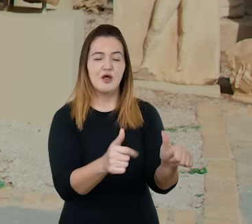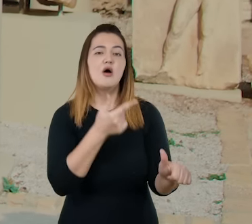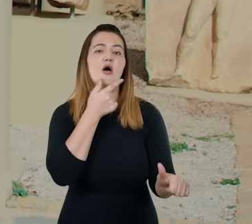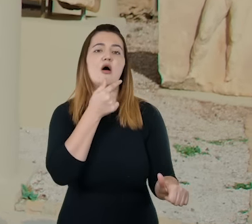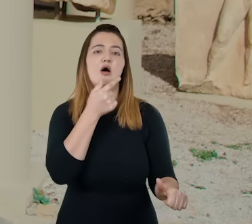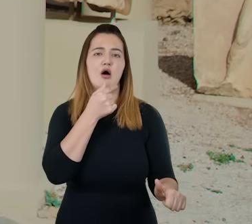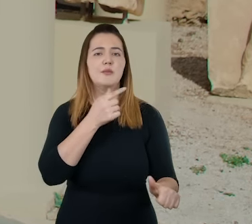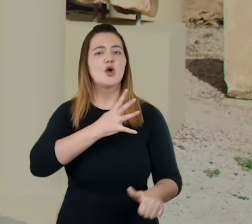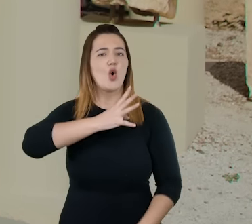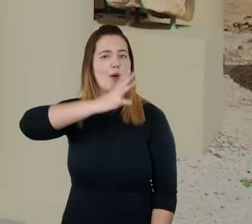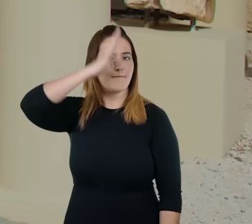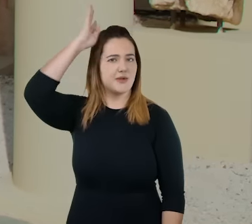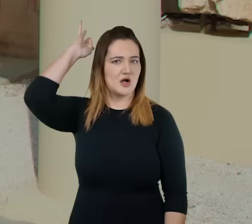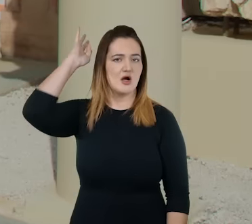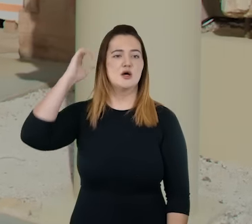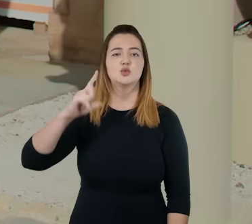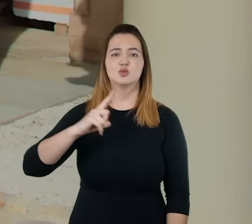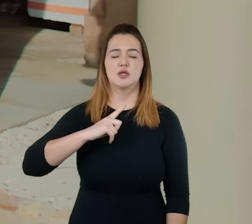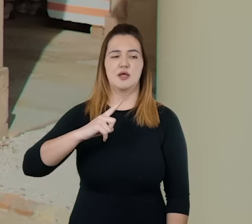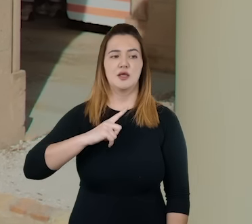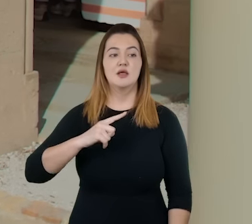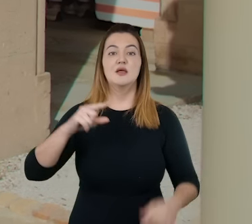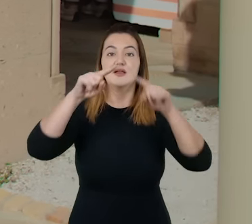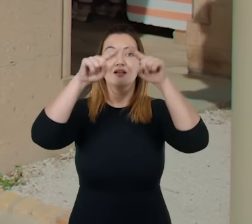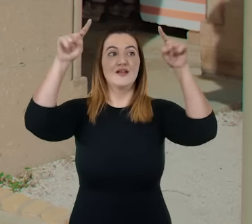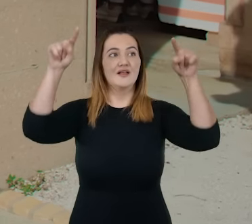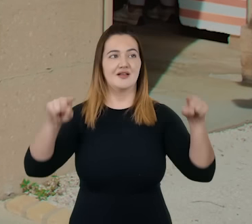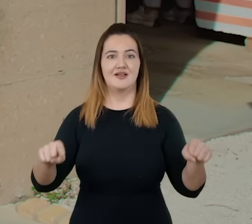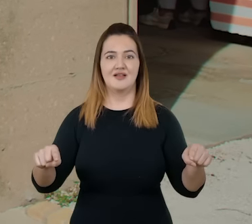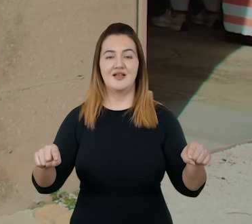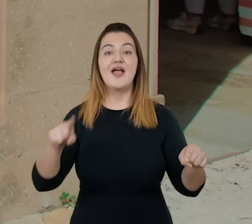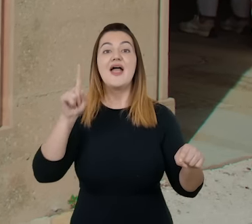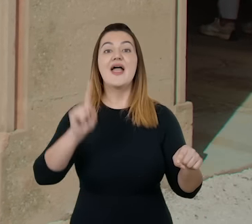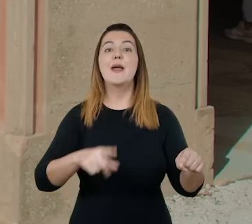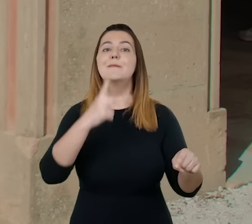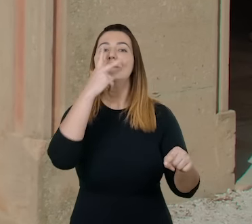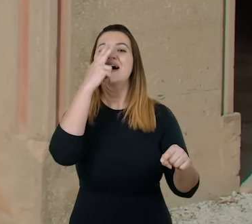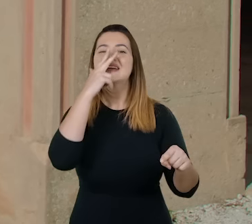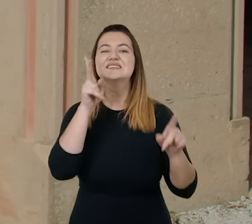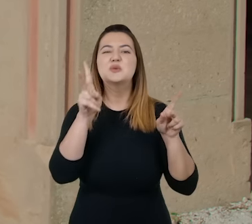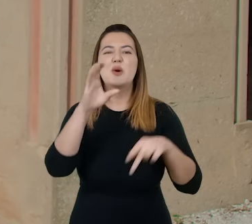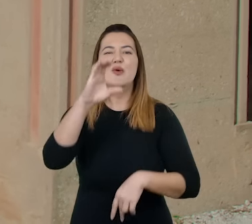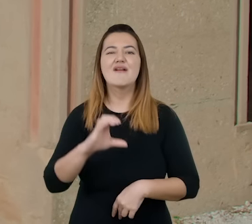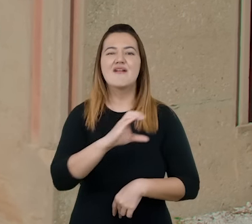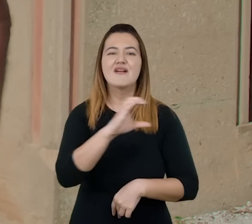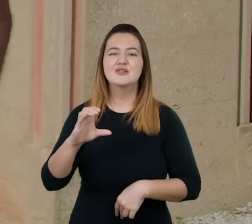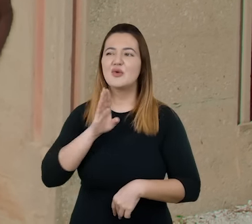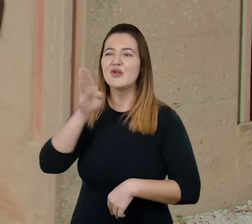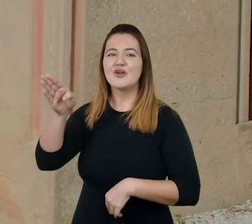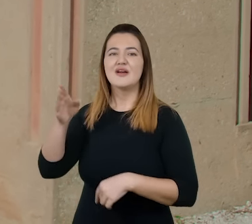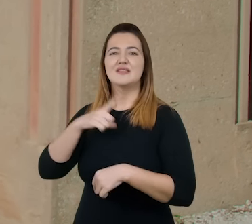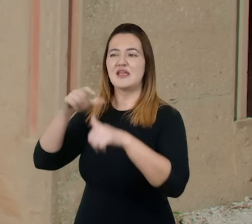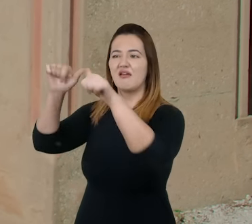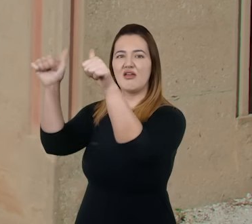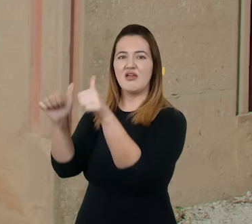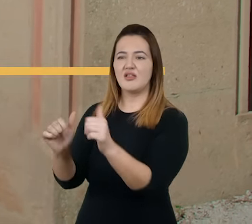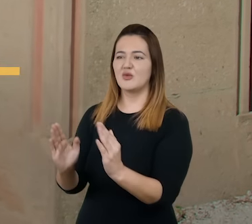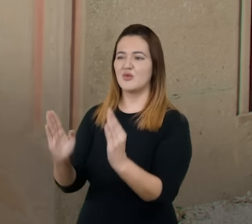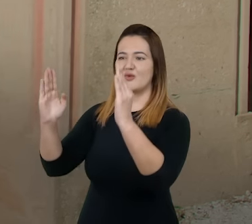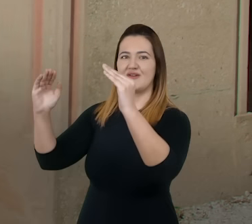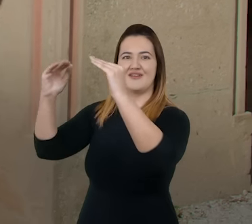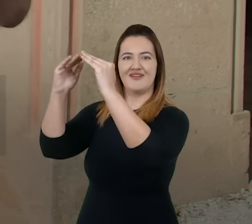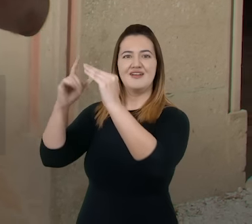um cidadão romano e ele está dentro de algo que seria uma espécie de santuário. E isso aqui tem a ver também com a